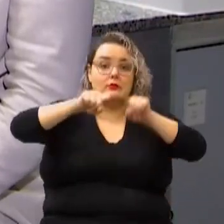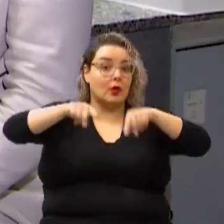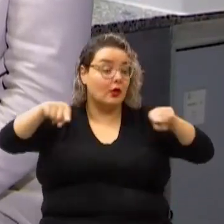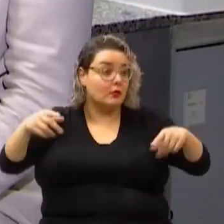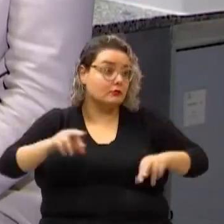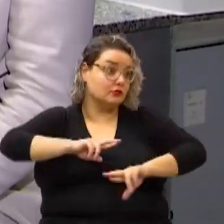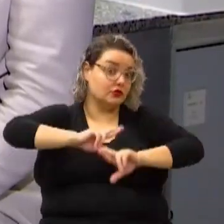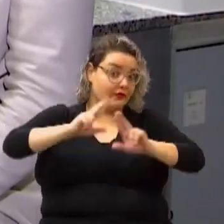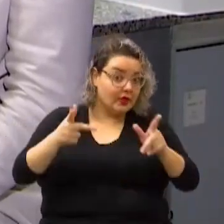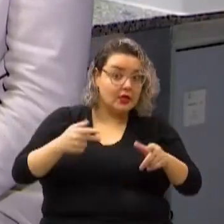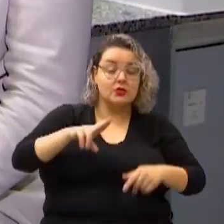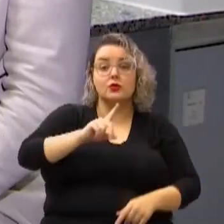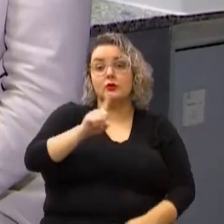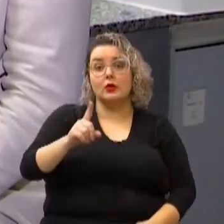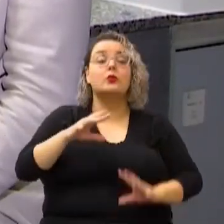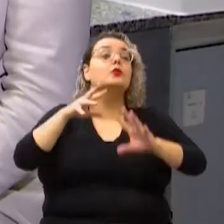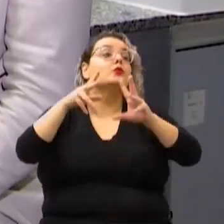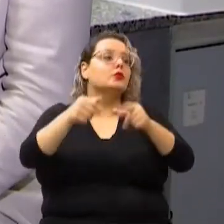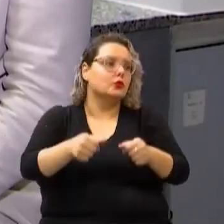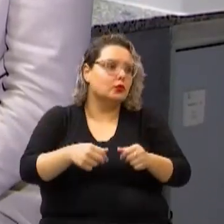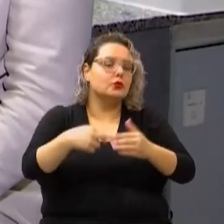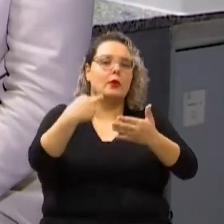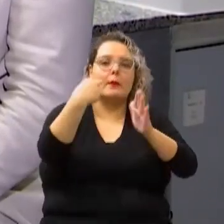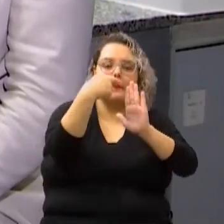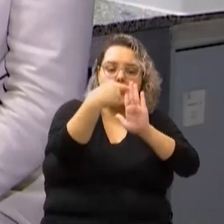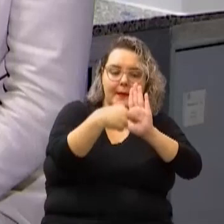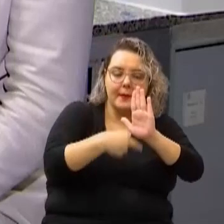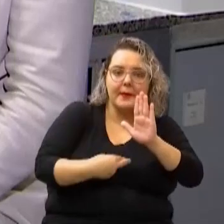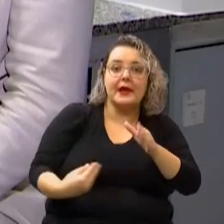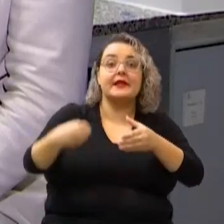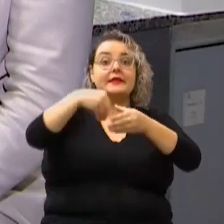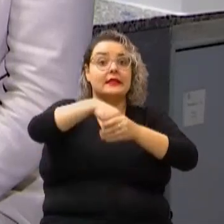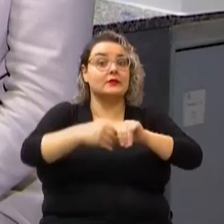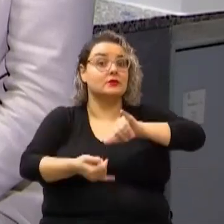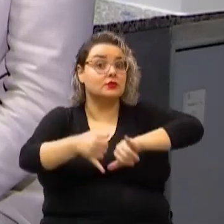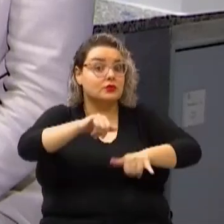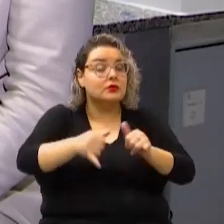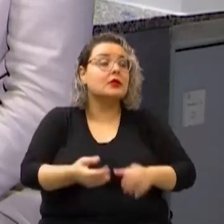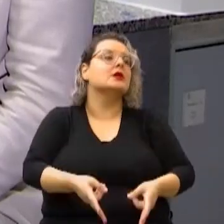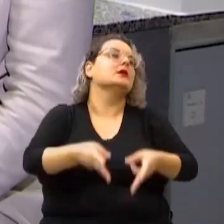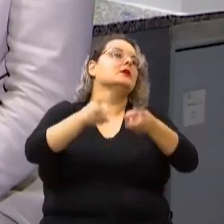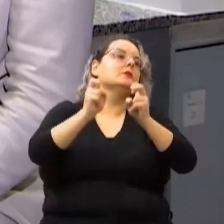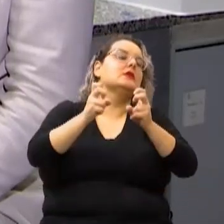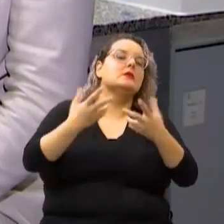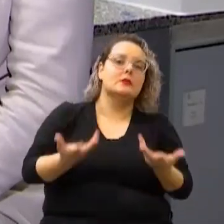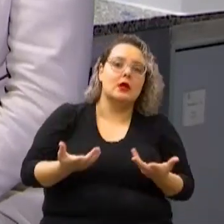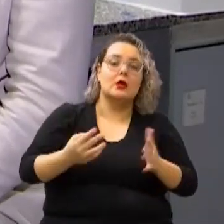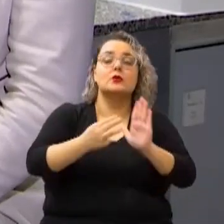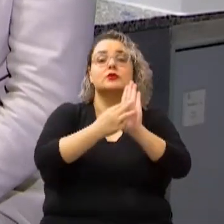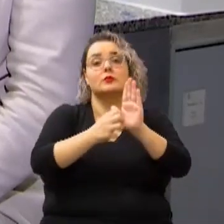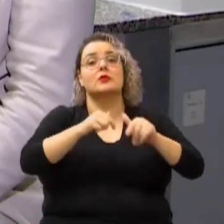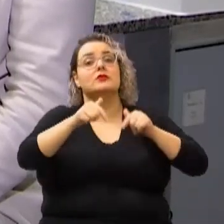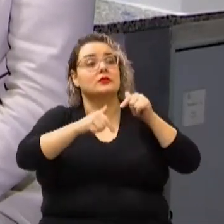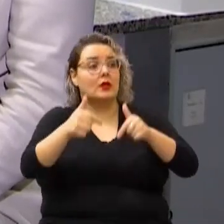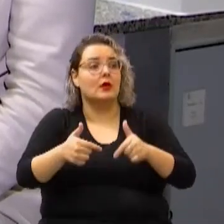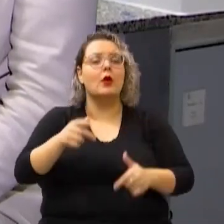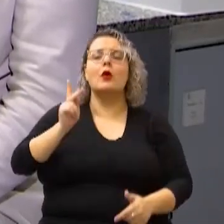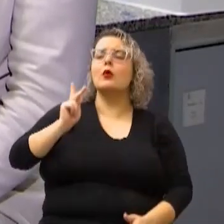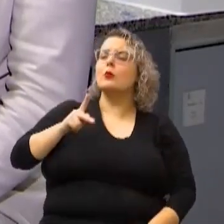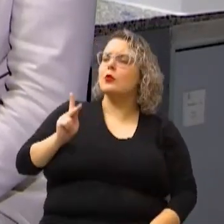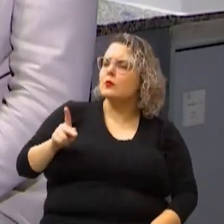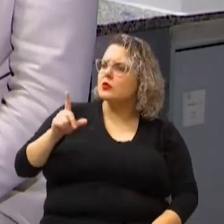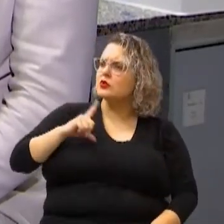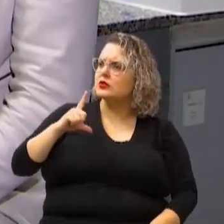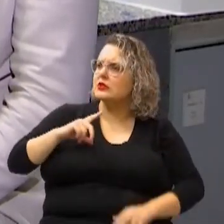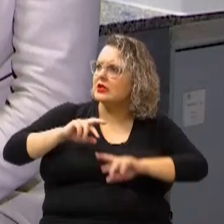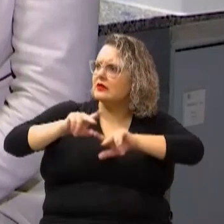adulterado ou não. Então, tudo isso a gente consegue relacionar com essa composição e identificar com os métodos que a gente tem trabalhado.